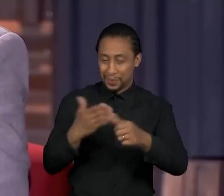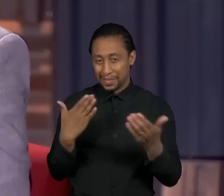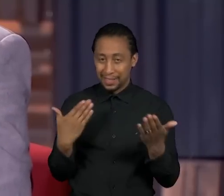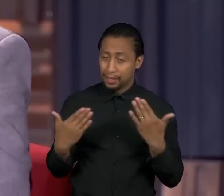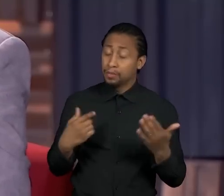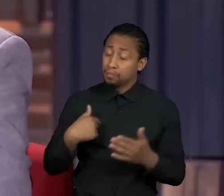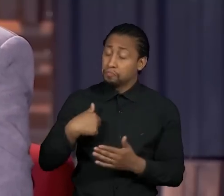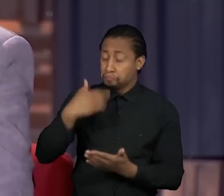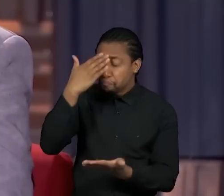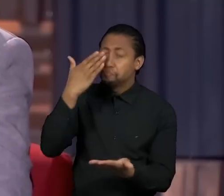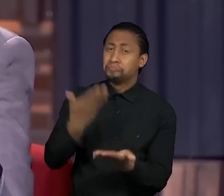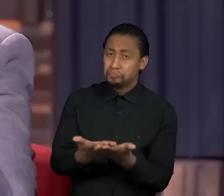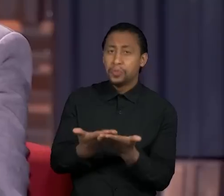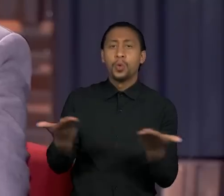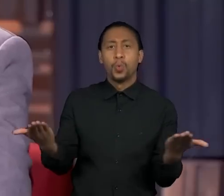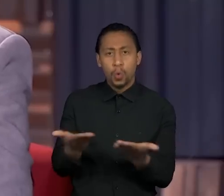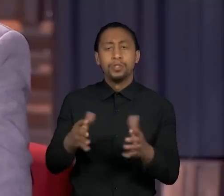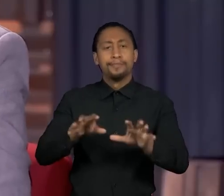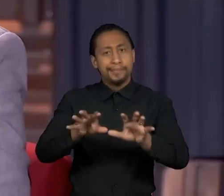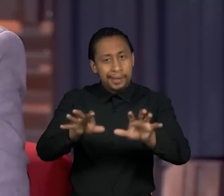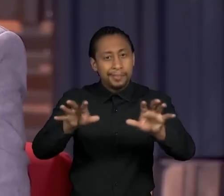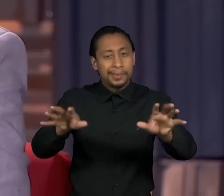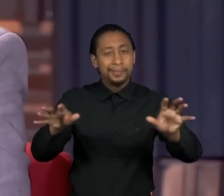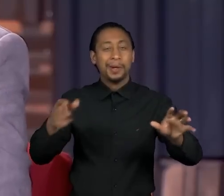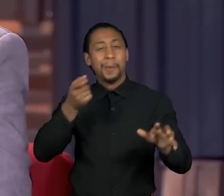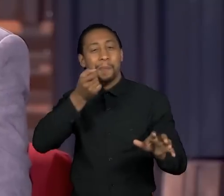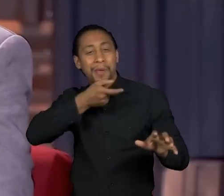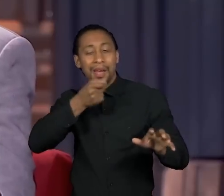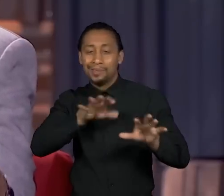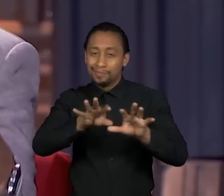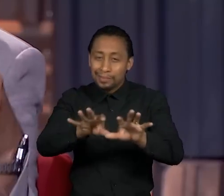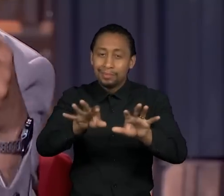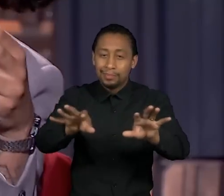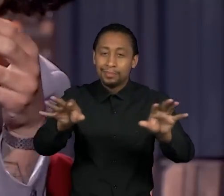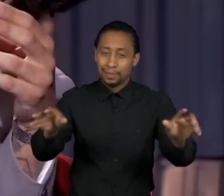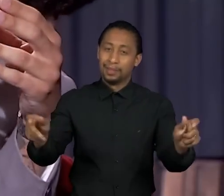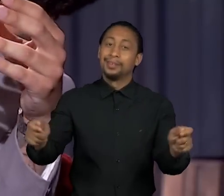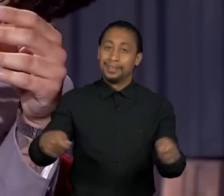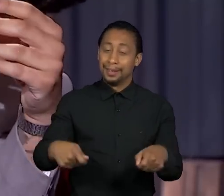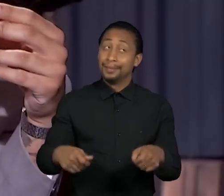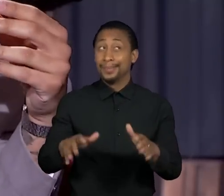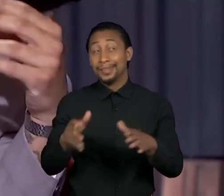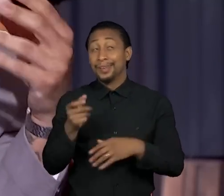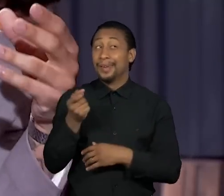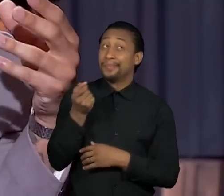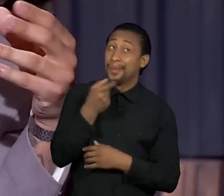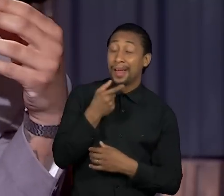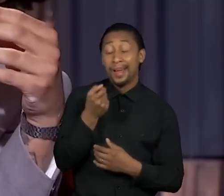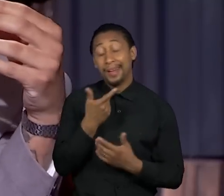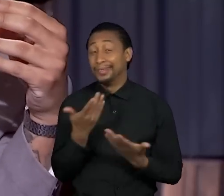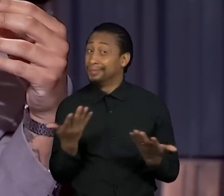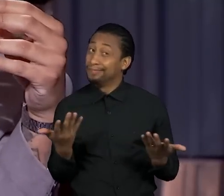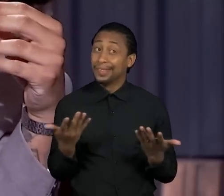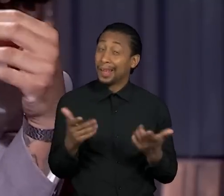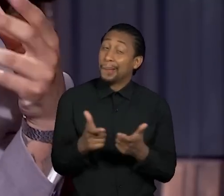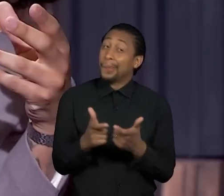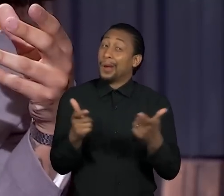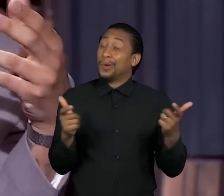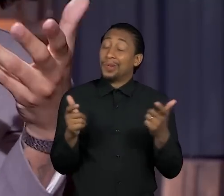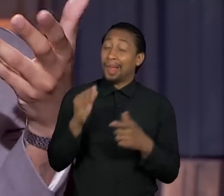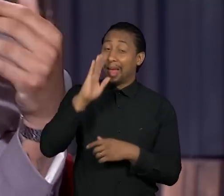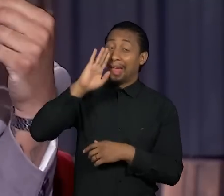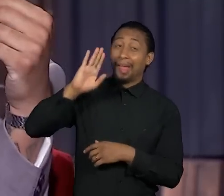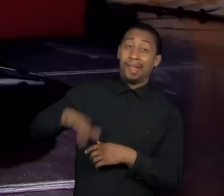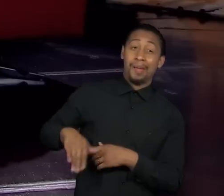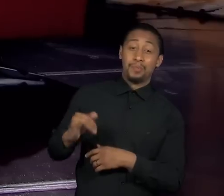eu acredito que ainda hoje impacta muita gente, né? Apesar dela não ser tida por muitos como algo importante.